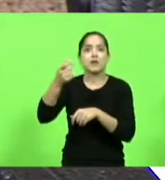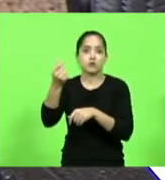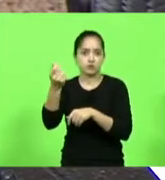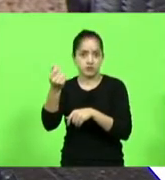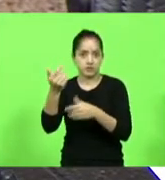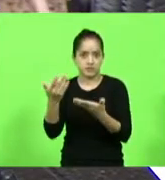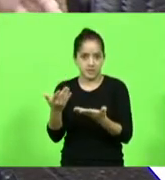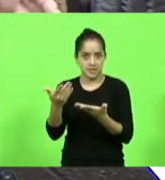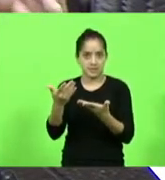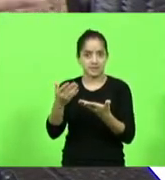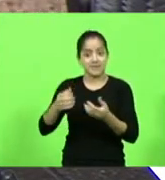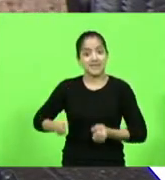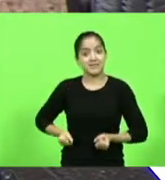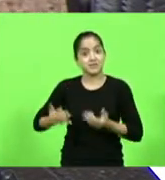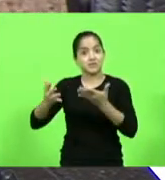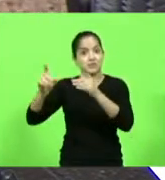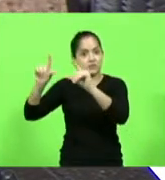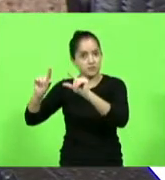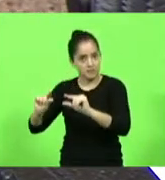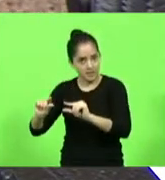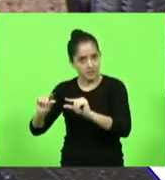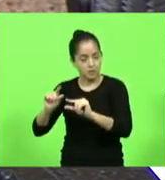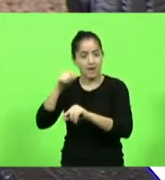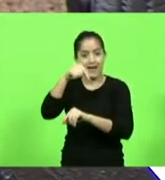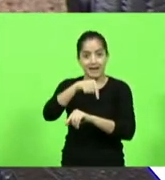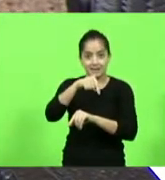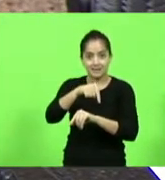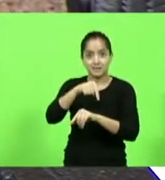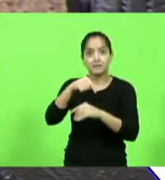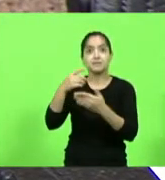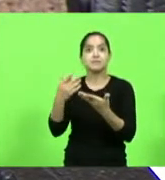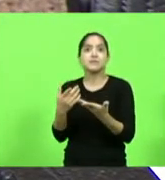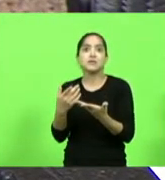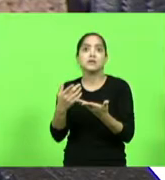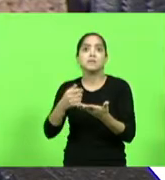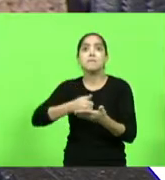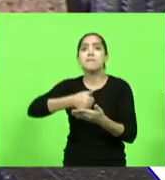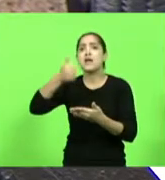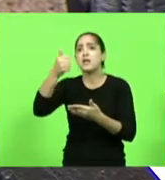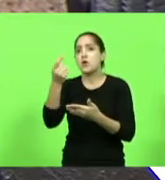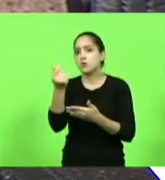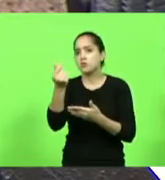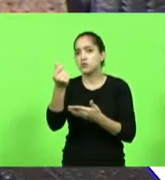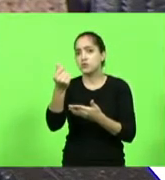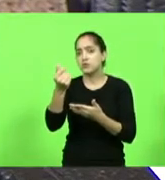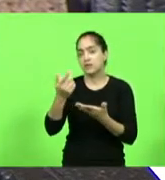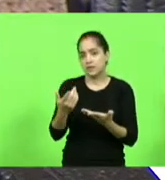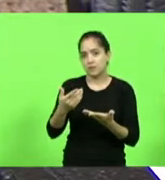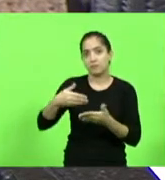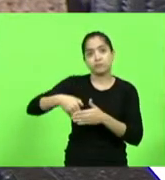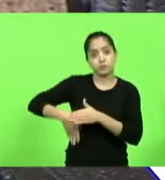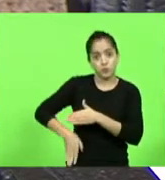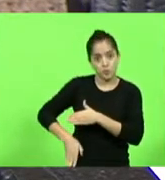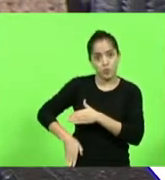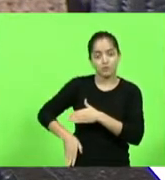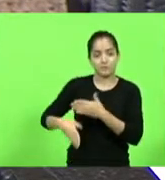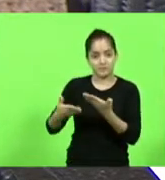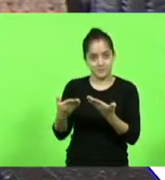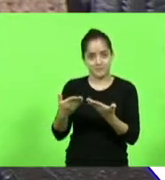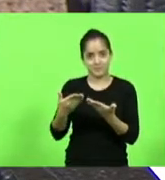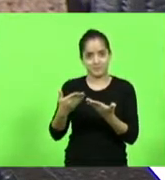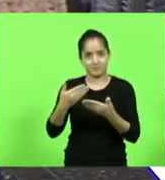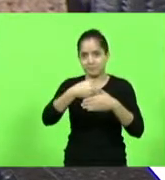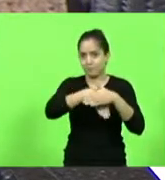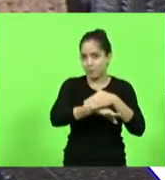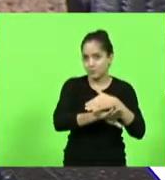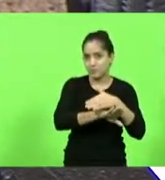eles desperdiçam menos. O melhor uso de qualquer dinheiro é sempre no bolso do pagador de impostos, é nem sair do